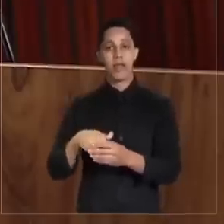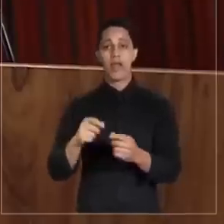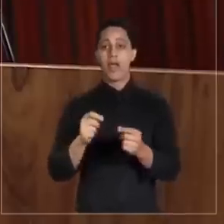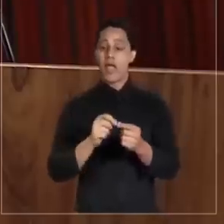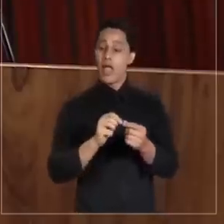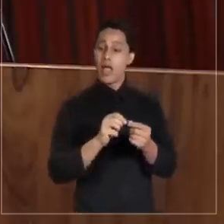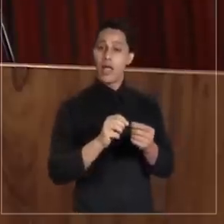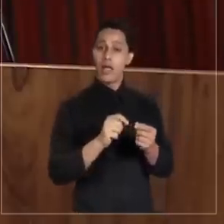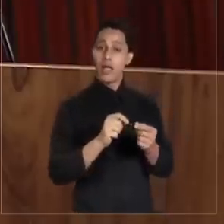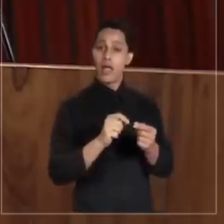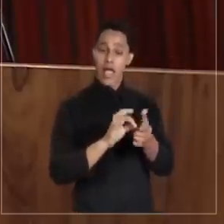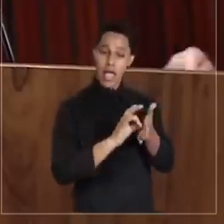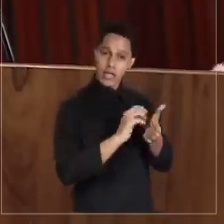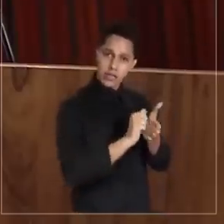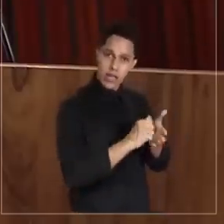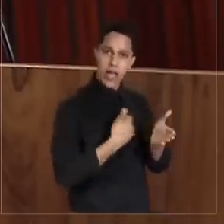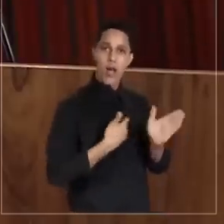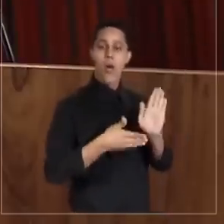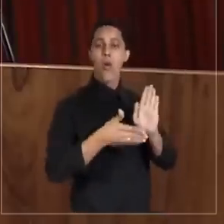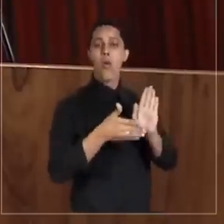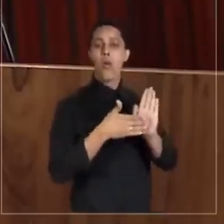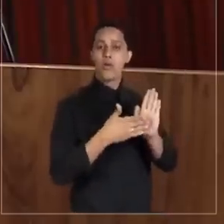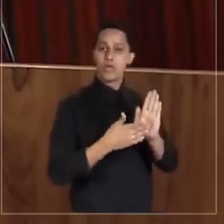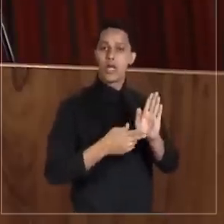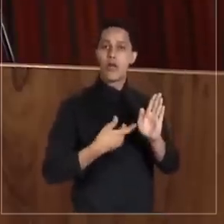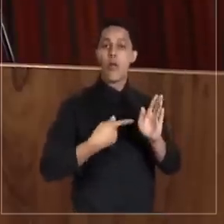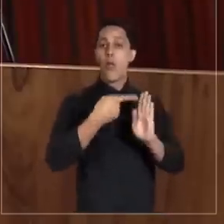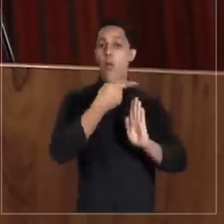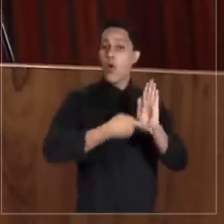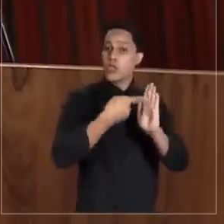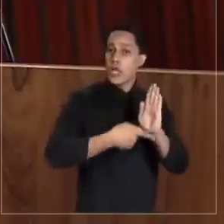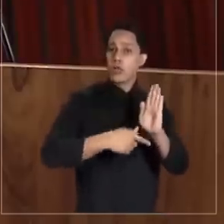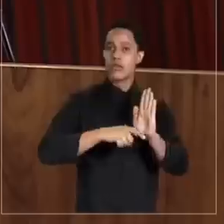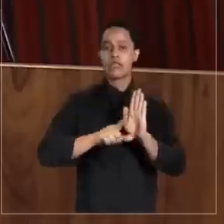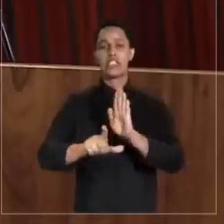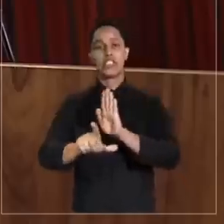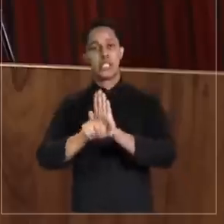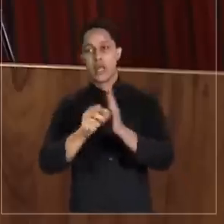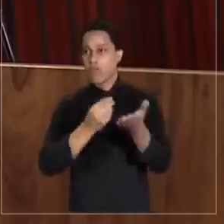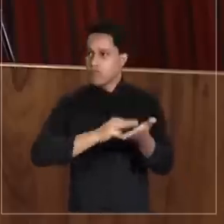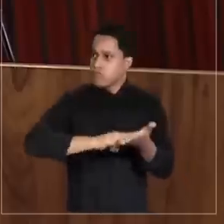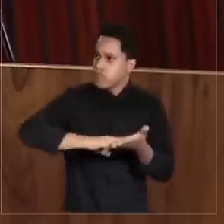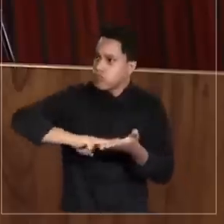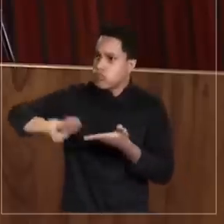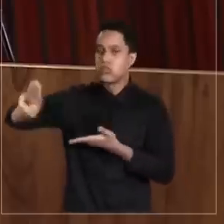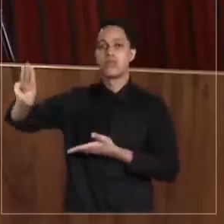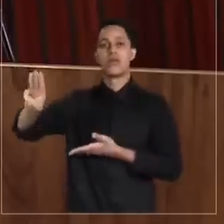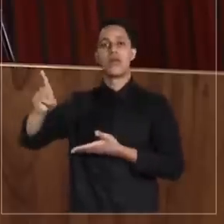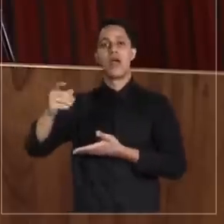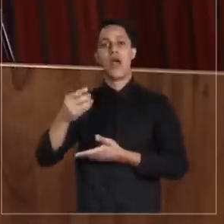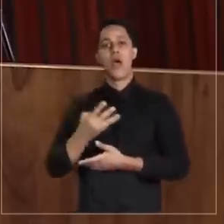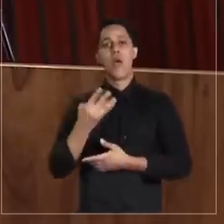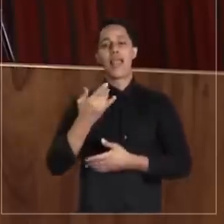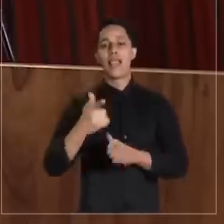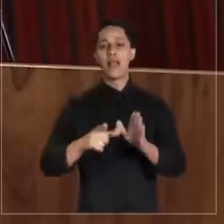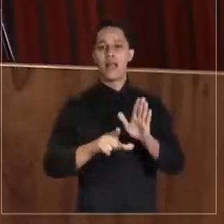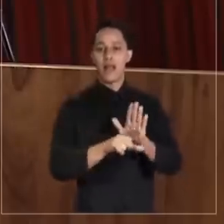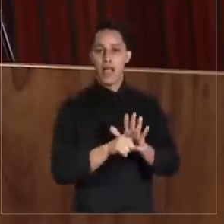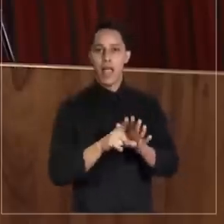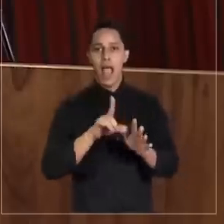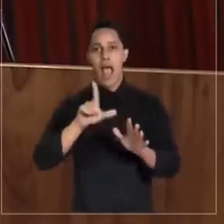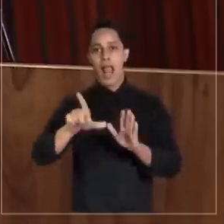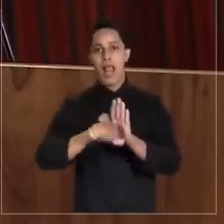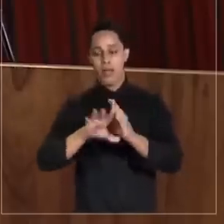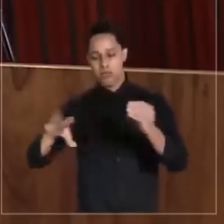formularam e propuseram um projeto de lei que foi encaminhada e votada pelo Congresso Nacional, a 4ª Lei de Iniciativa Popular, a Lei